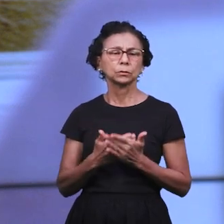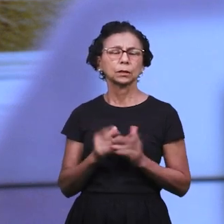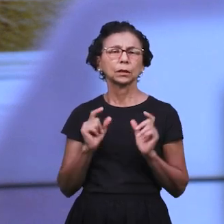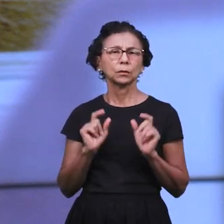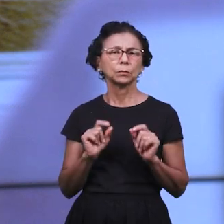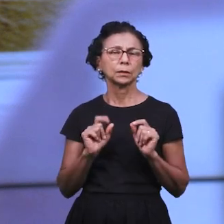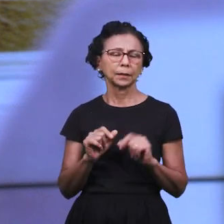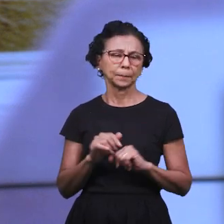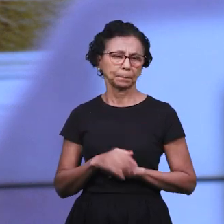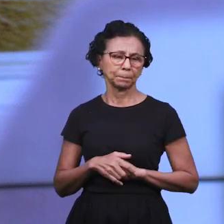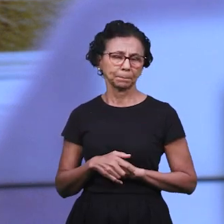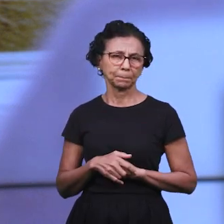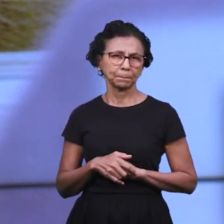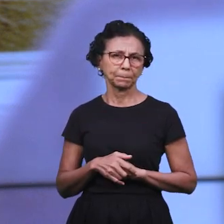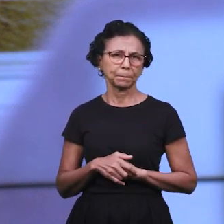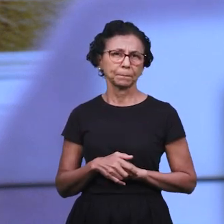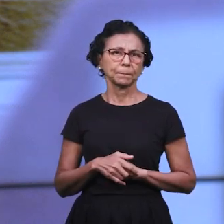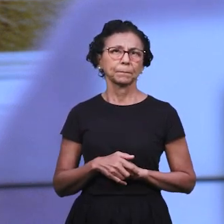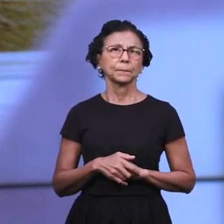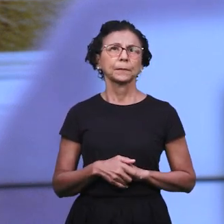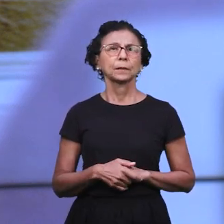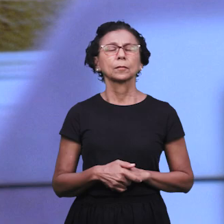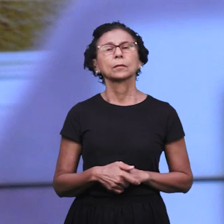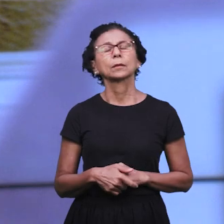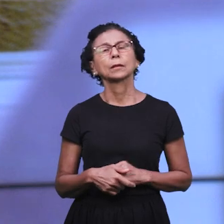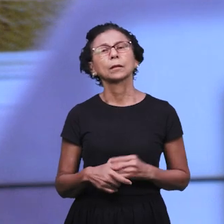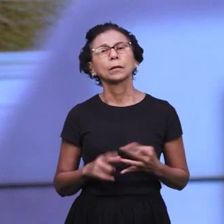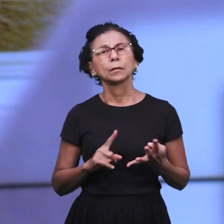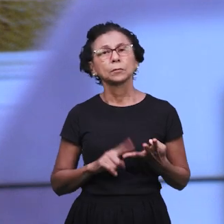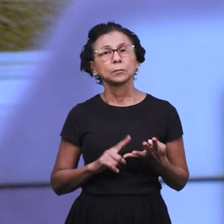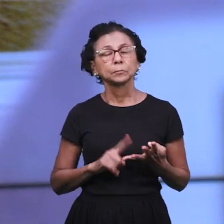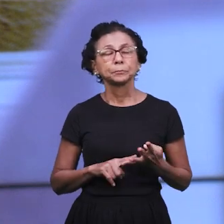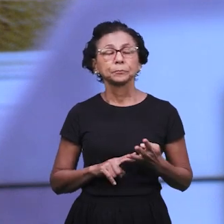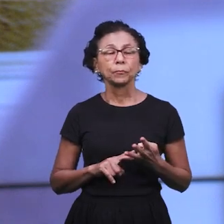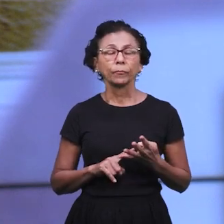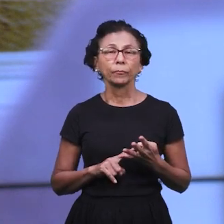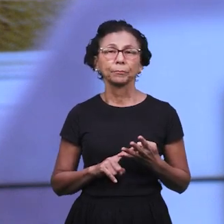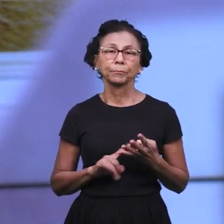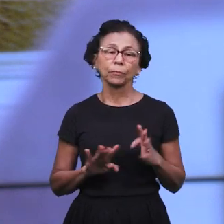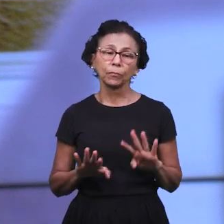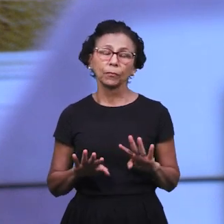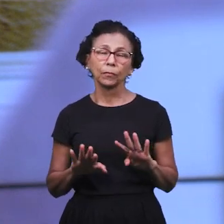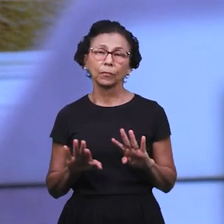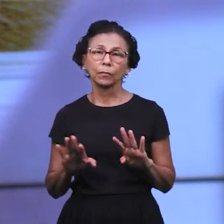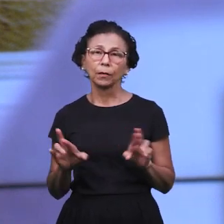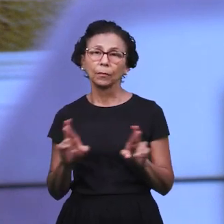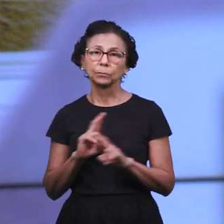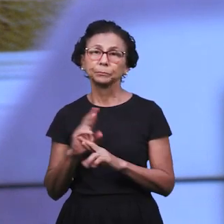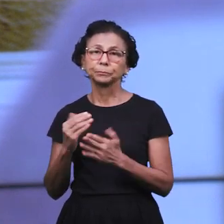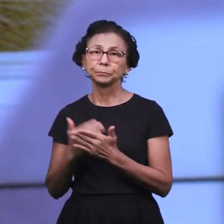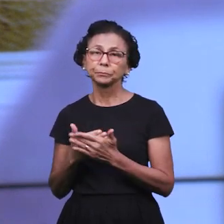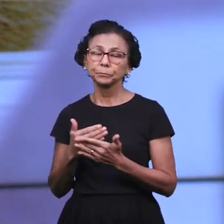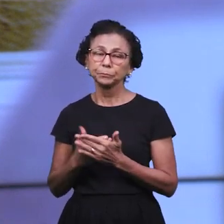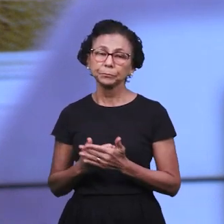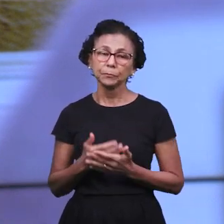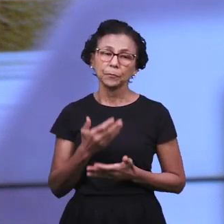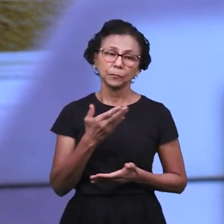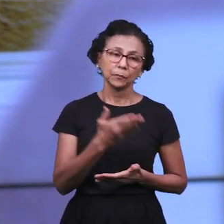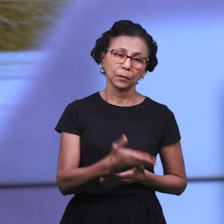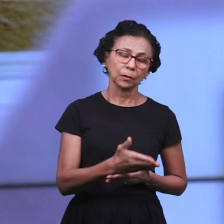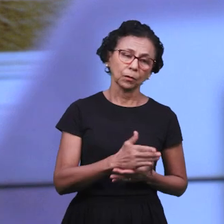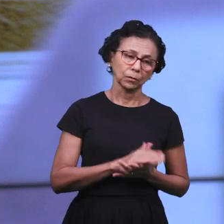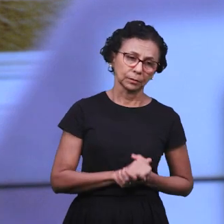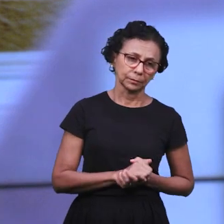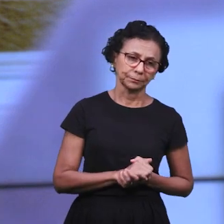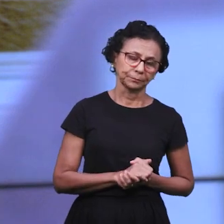e trabalhe nesse objetivo. Uma outra situação sobre os estudos, então converse com eles. Olha, estes